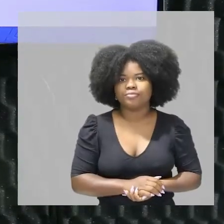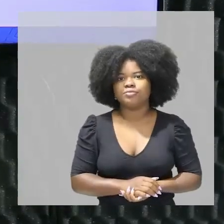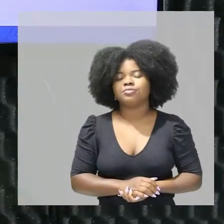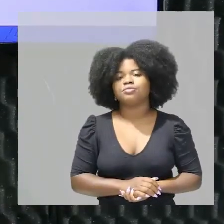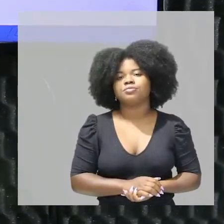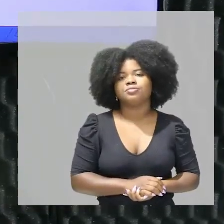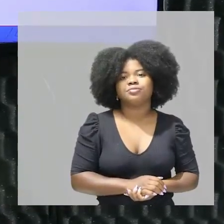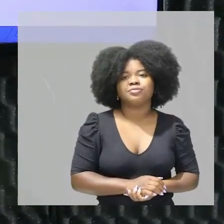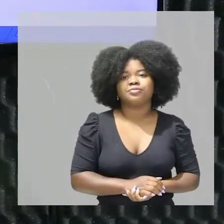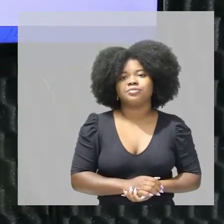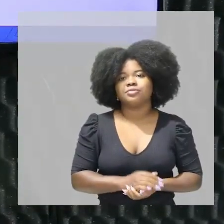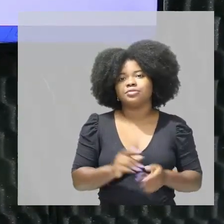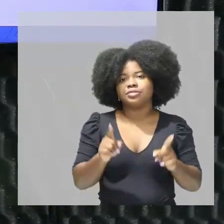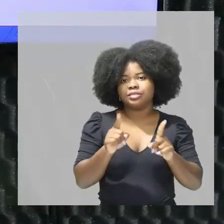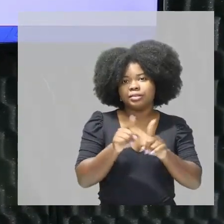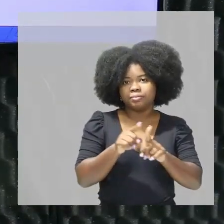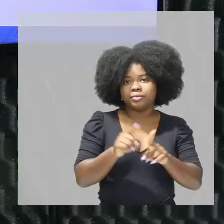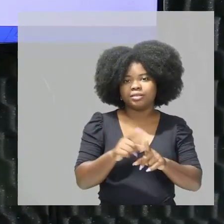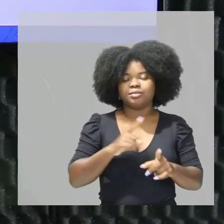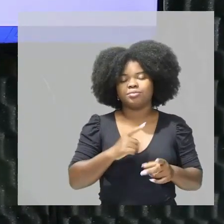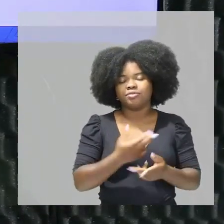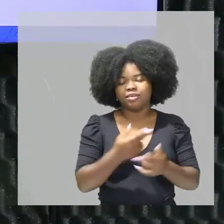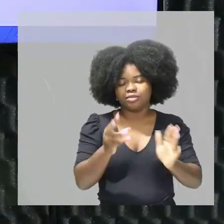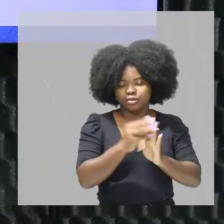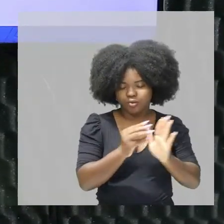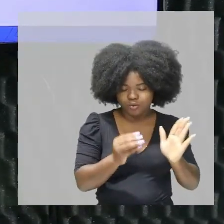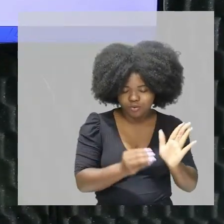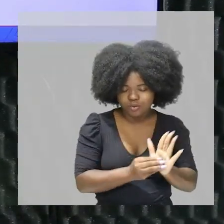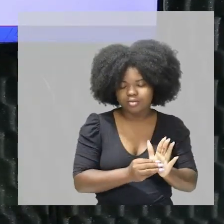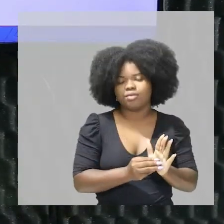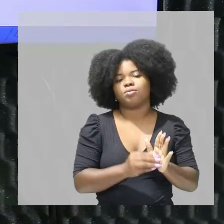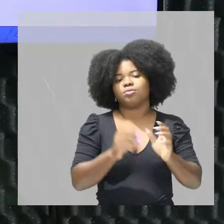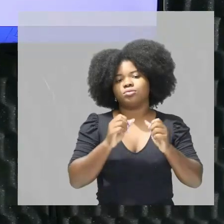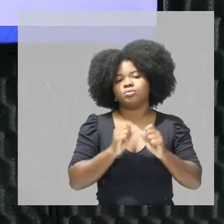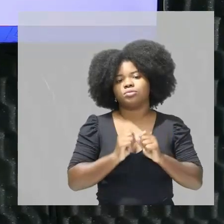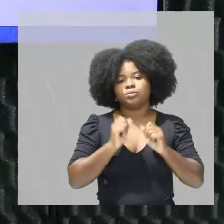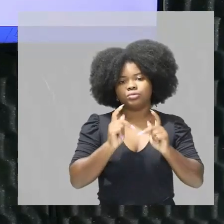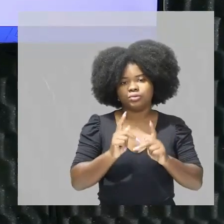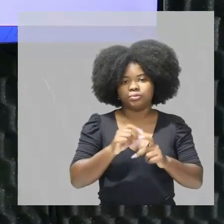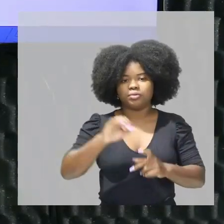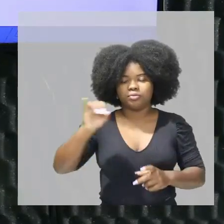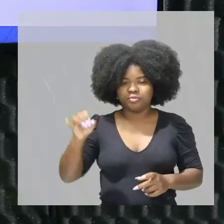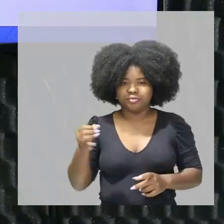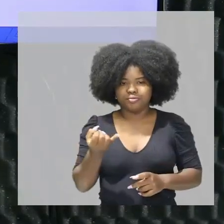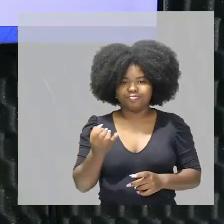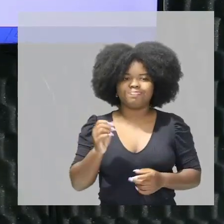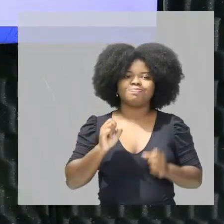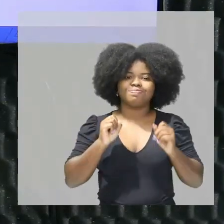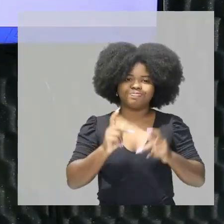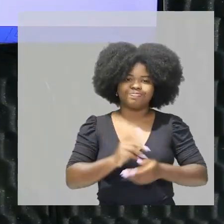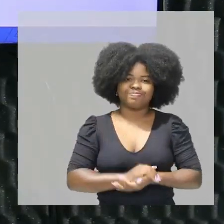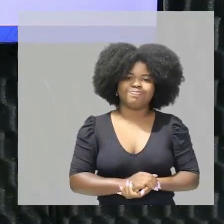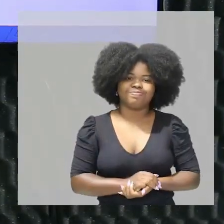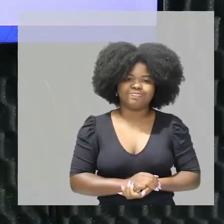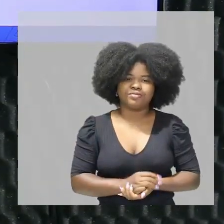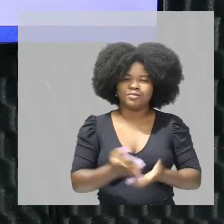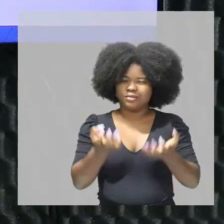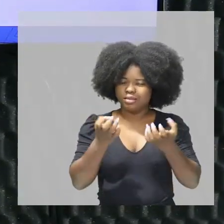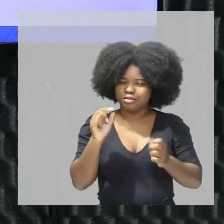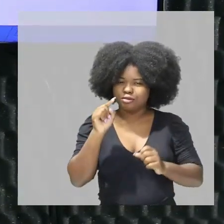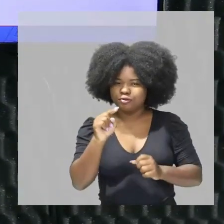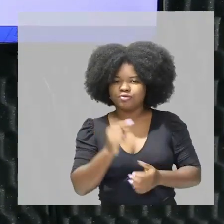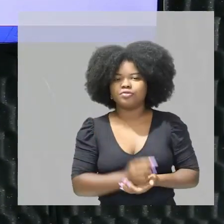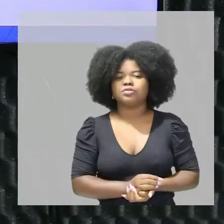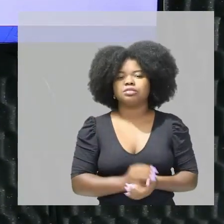nananamente com vocês trazendo os conteúdos trazendo aí de forma é aproveitável para vocês tá bom quero que o